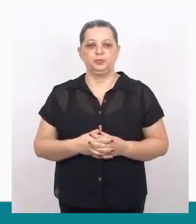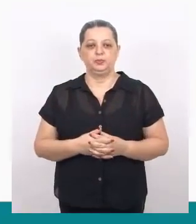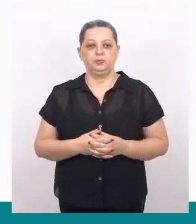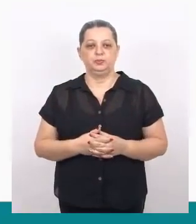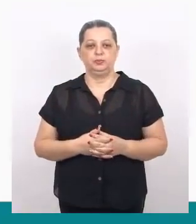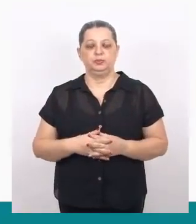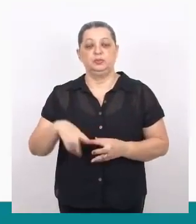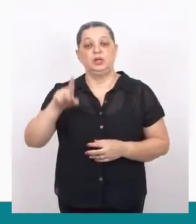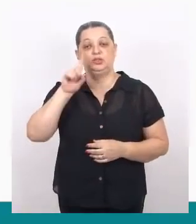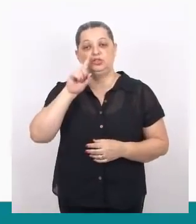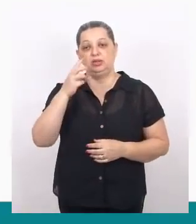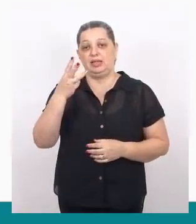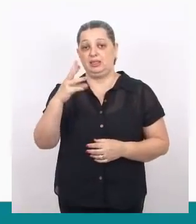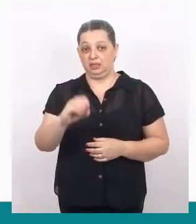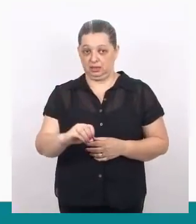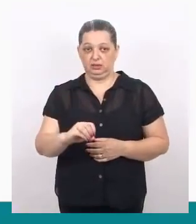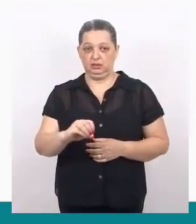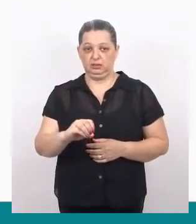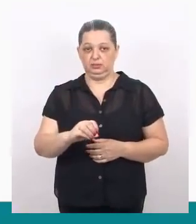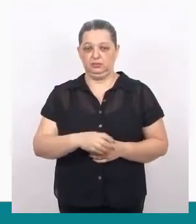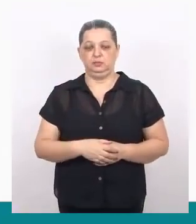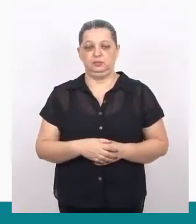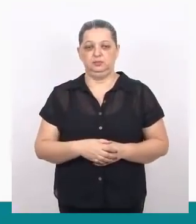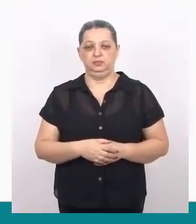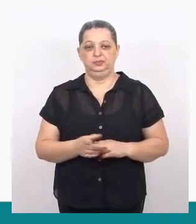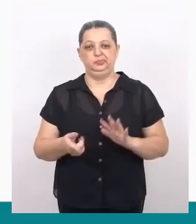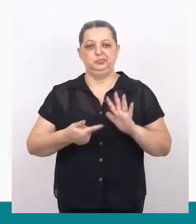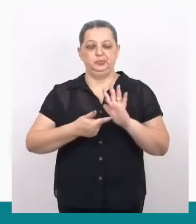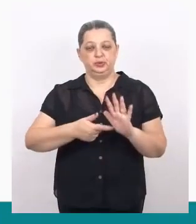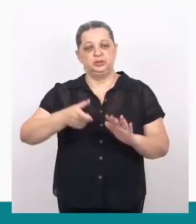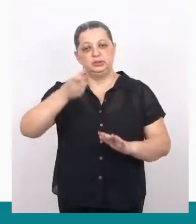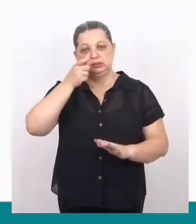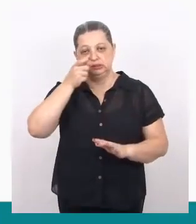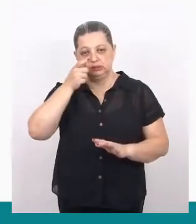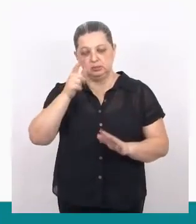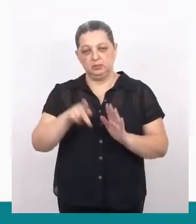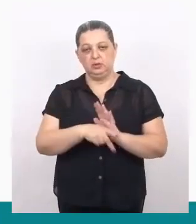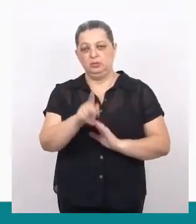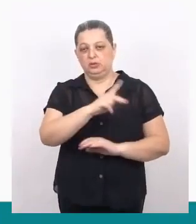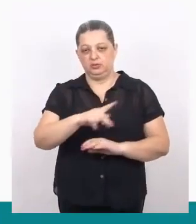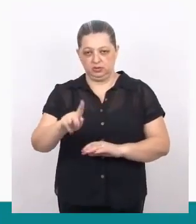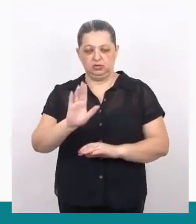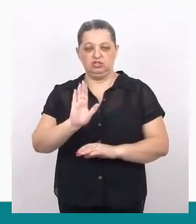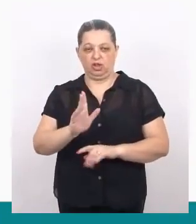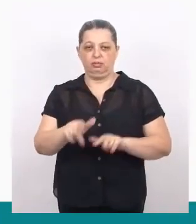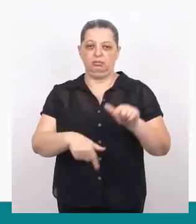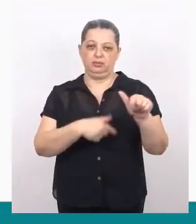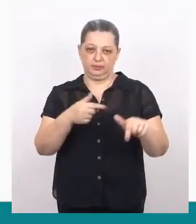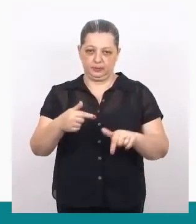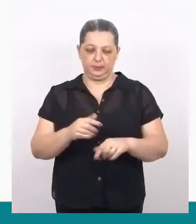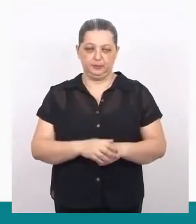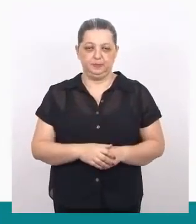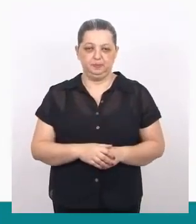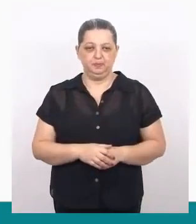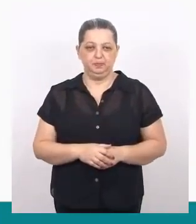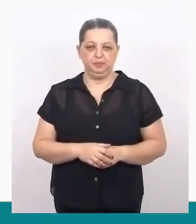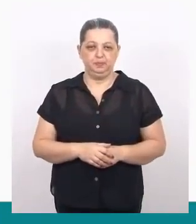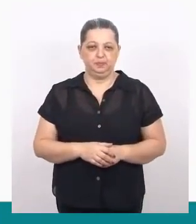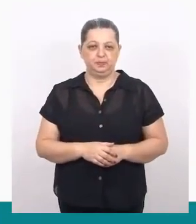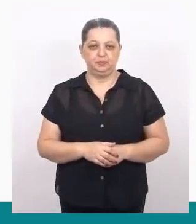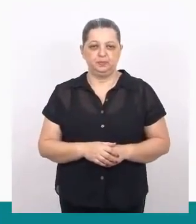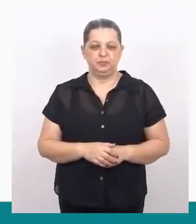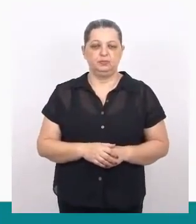No dia 30 é a manifestação de interesse dos docentes efetivos. Quando a gente abriu a live, algumas pessoas já começaram a